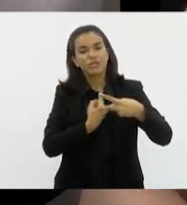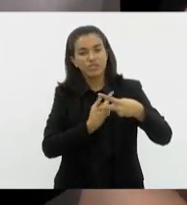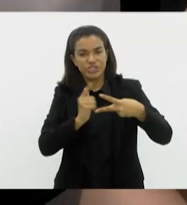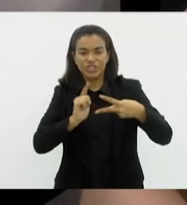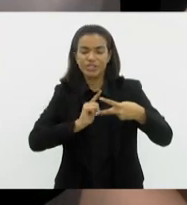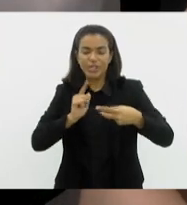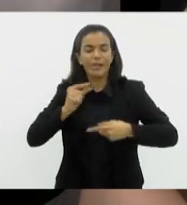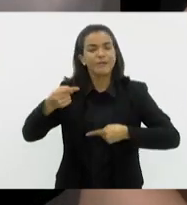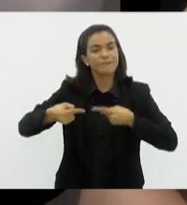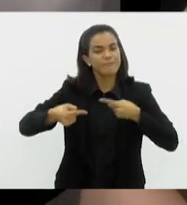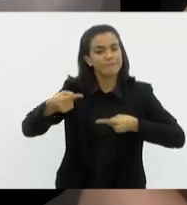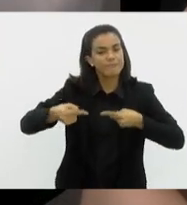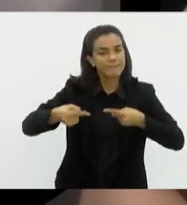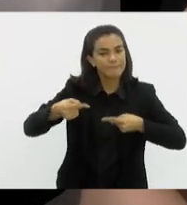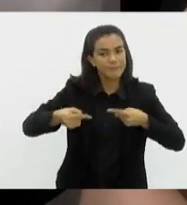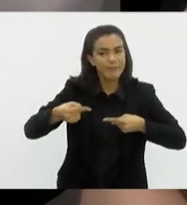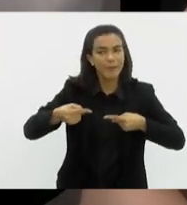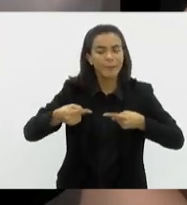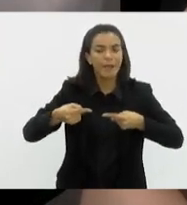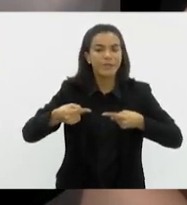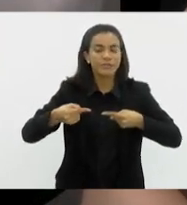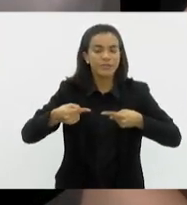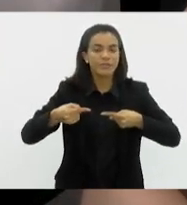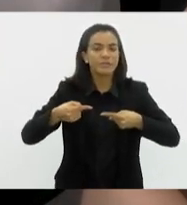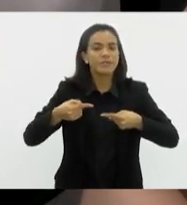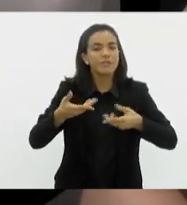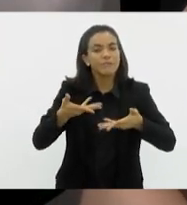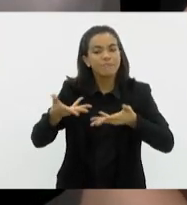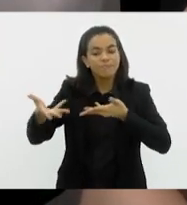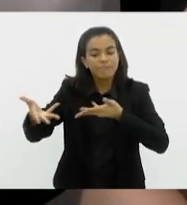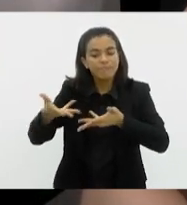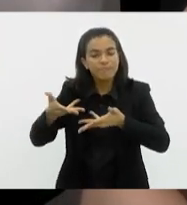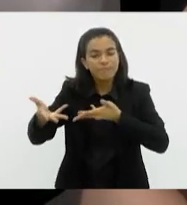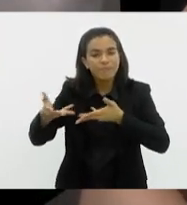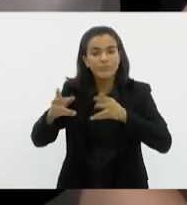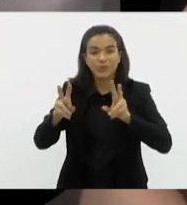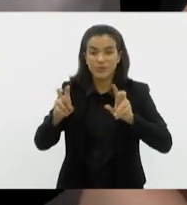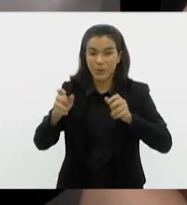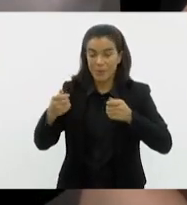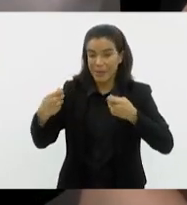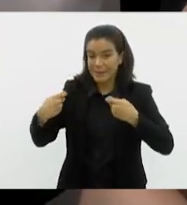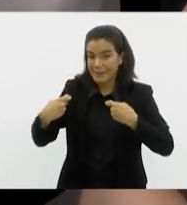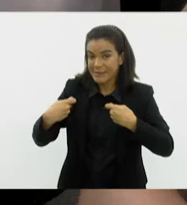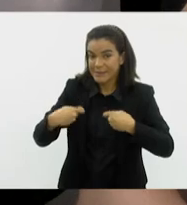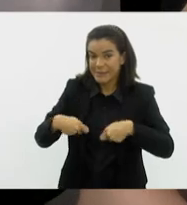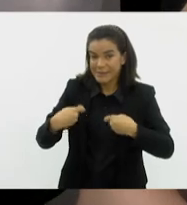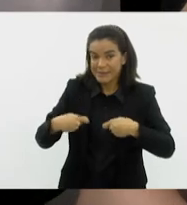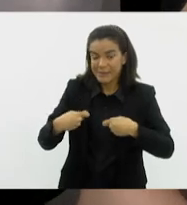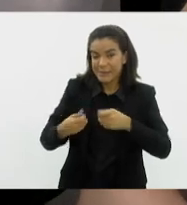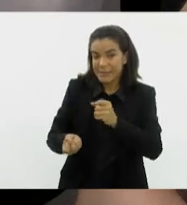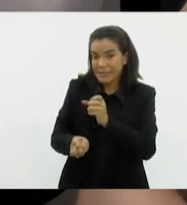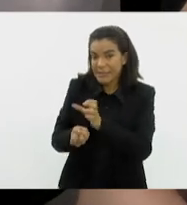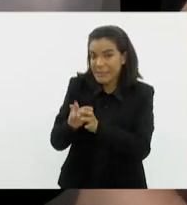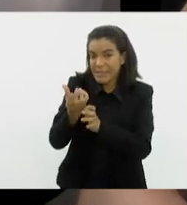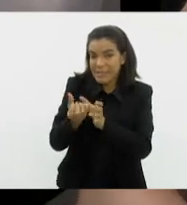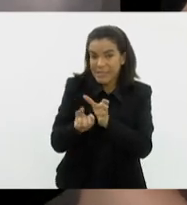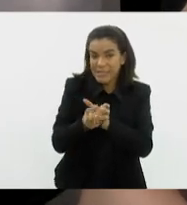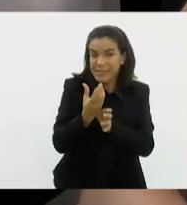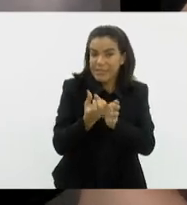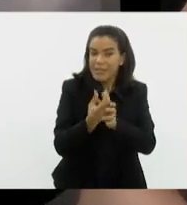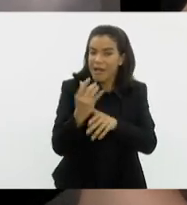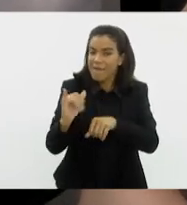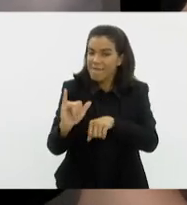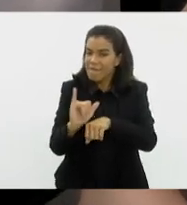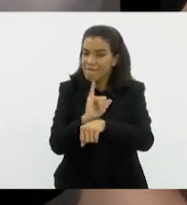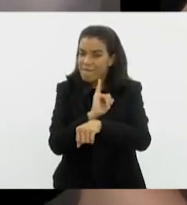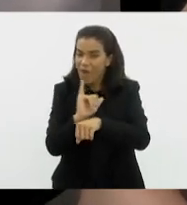um debate, né, que dialoga sobre a necessidade da gente criar formas